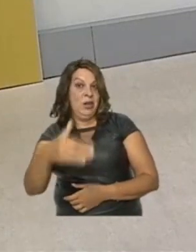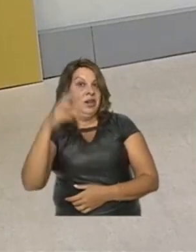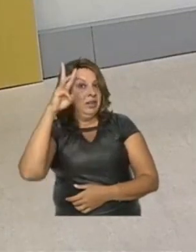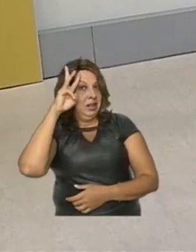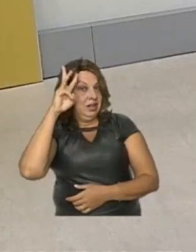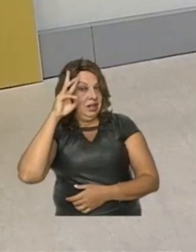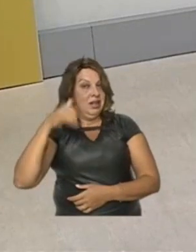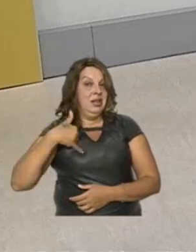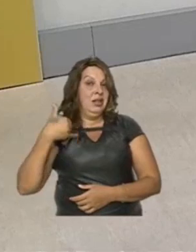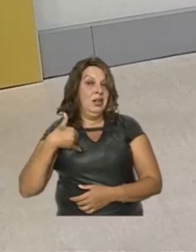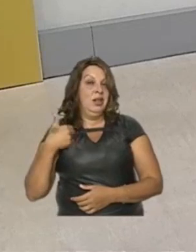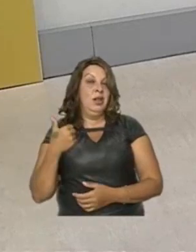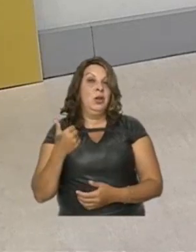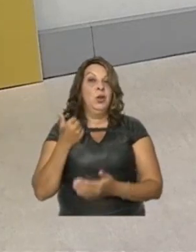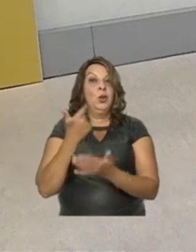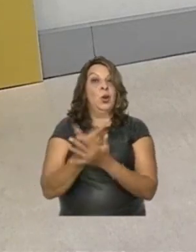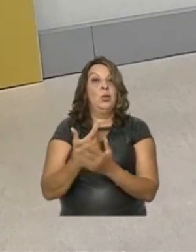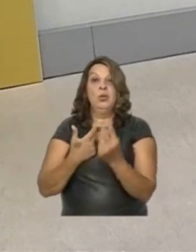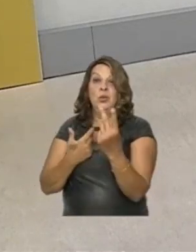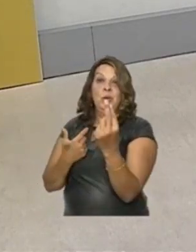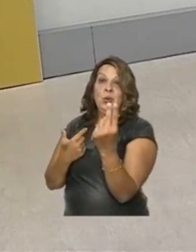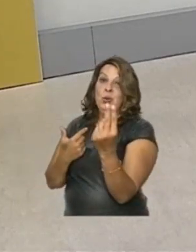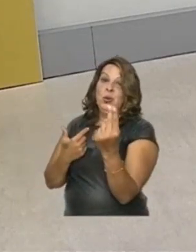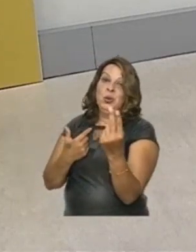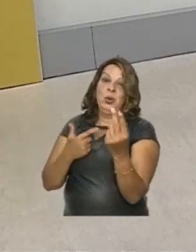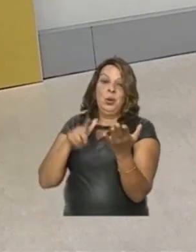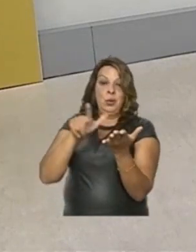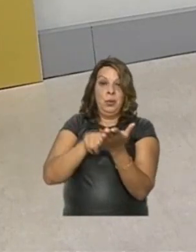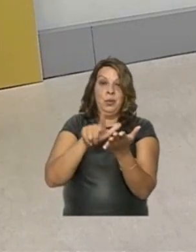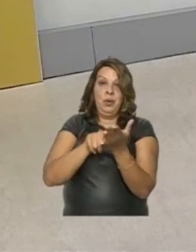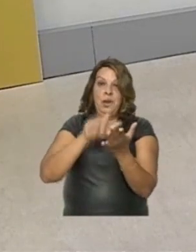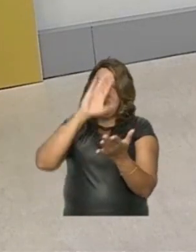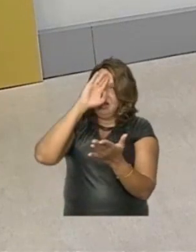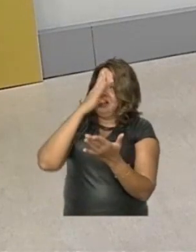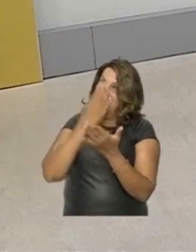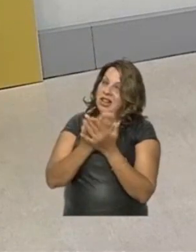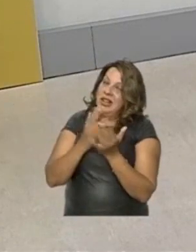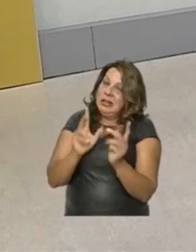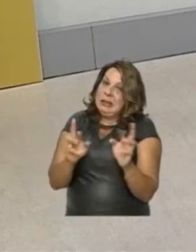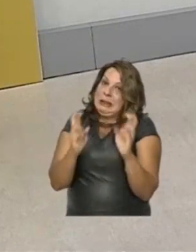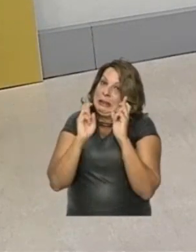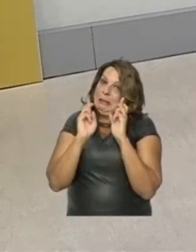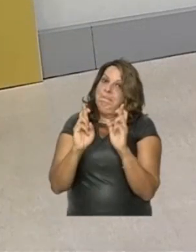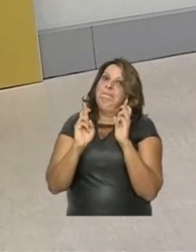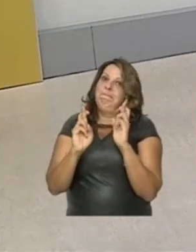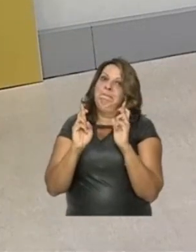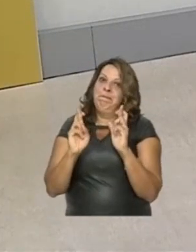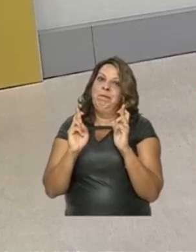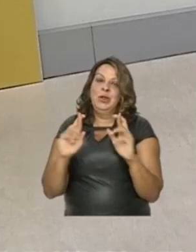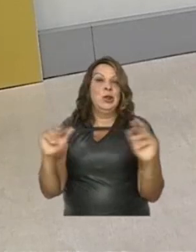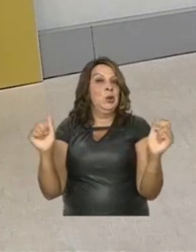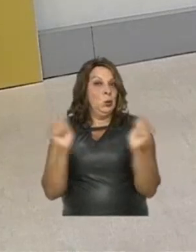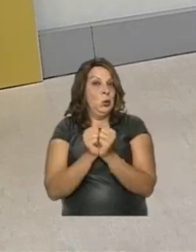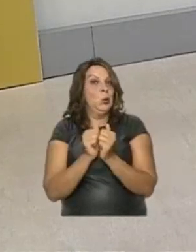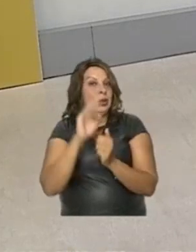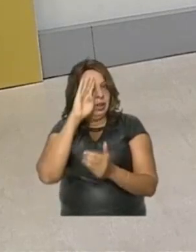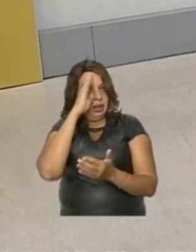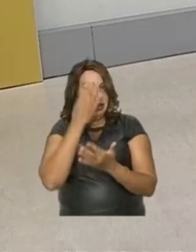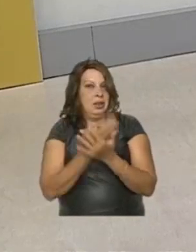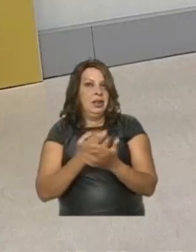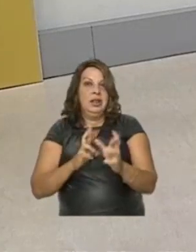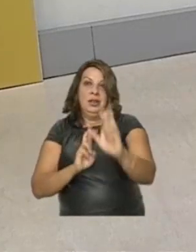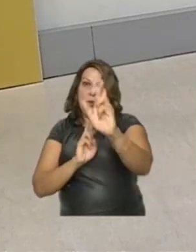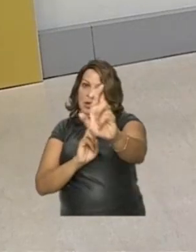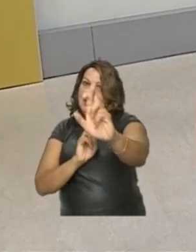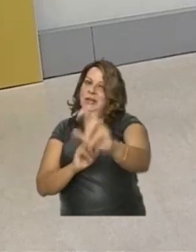na terça. Ele descomprou dois Caju Cap. Vai marcando com fé. Vai aí, Luciano. Vamos. E vamos junto, acredita que eu tô torcendo